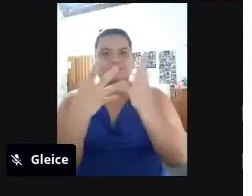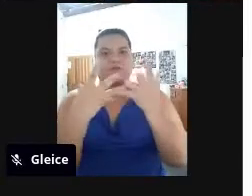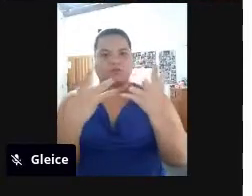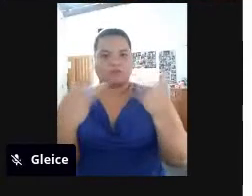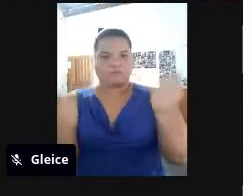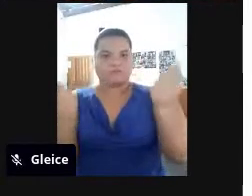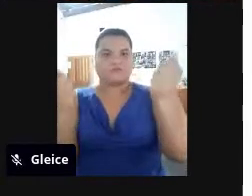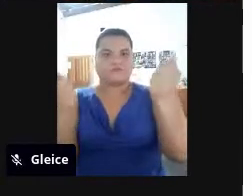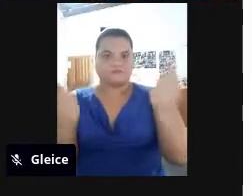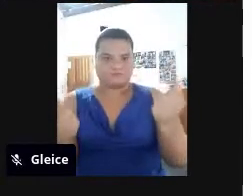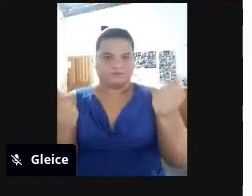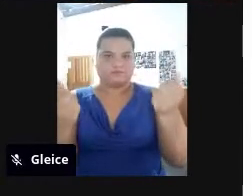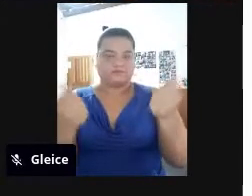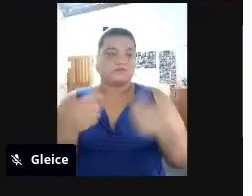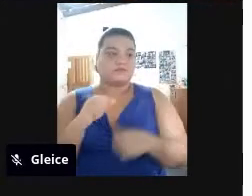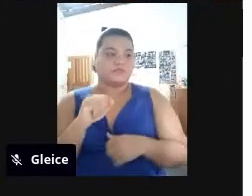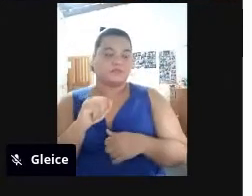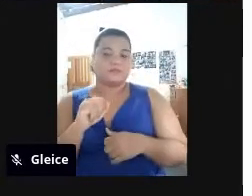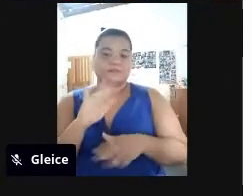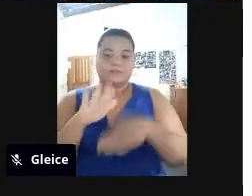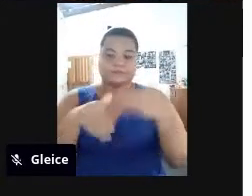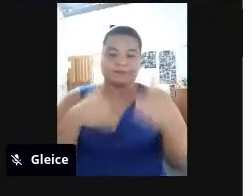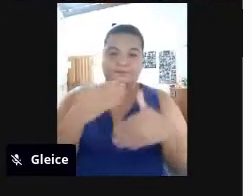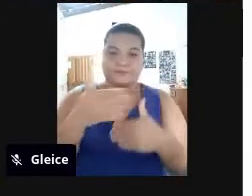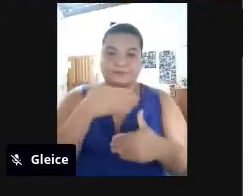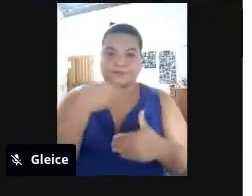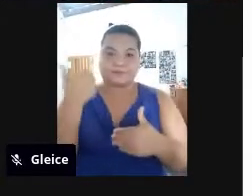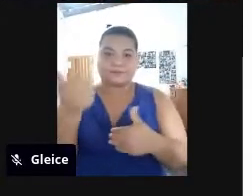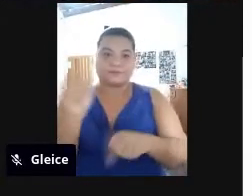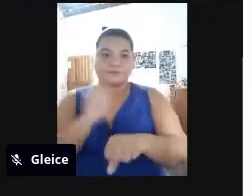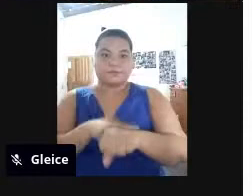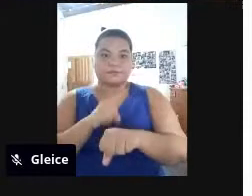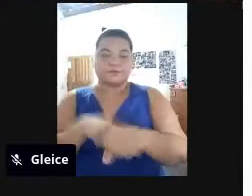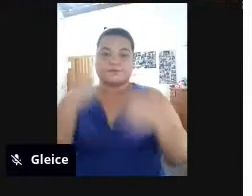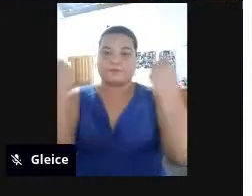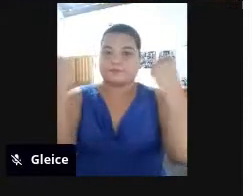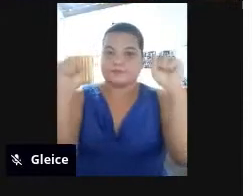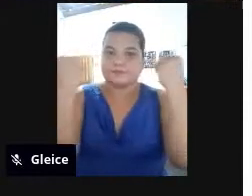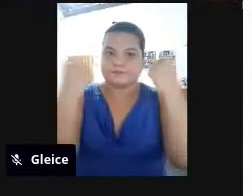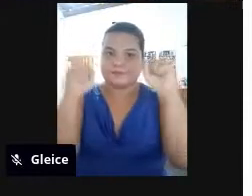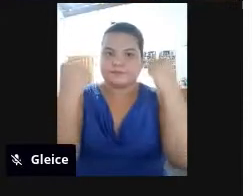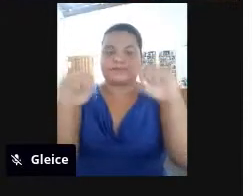meu paciente durante o seu exercício físico, eu tenho que manter uma boa